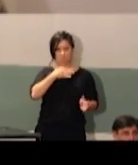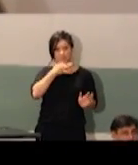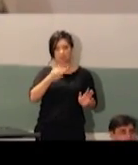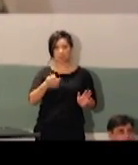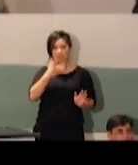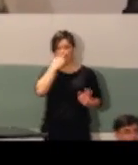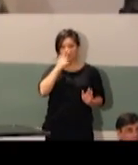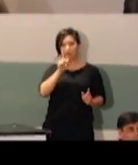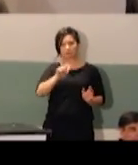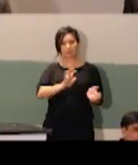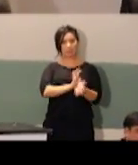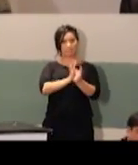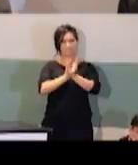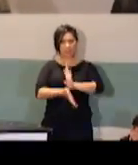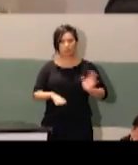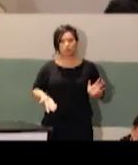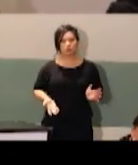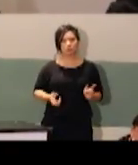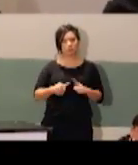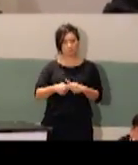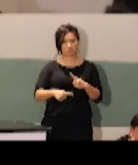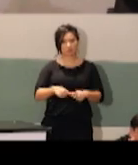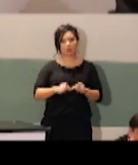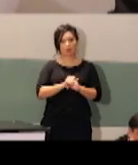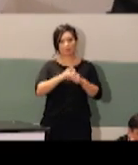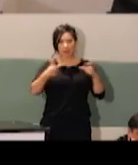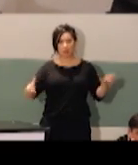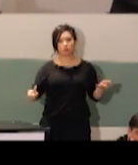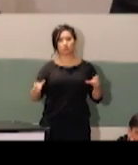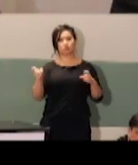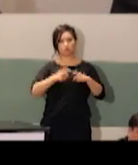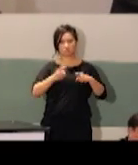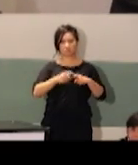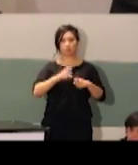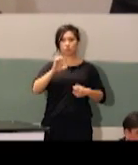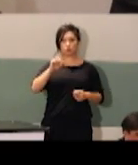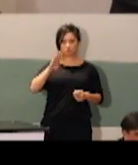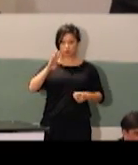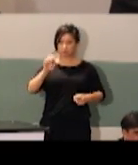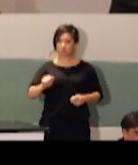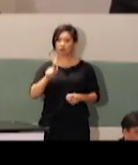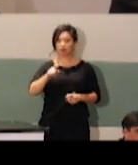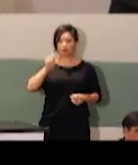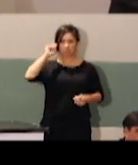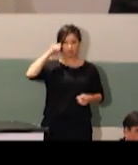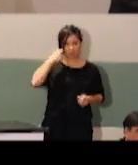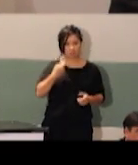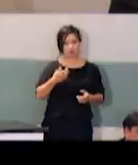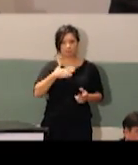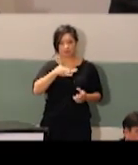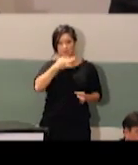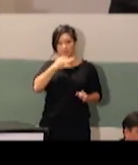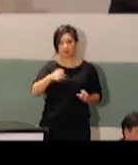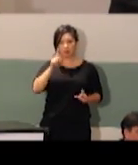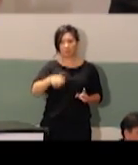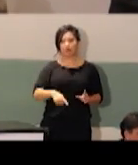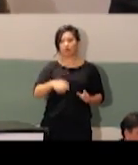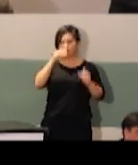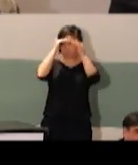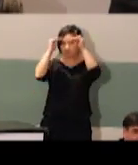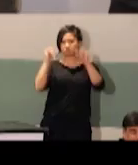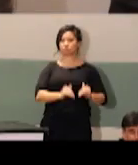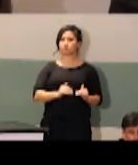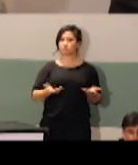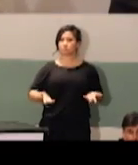e até racista, porque a maioria dos médicos cubanos são negros. Eu acho que isso é um desrespeito a